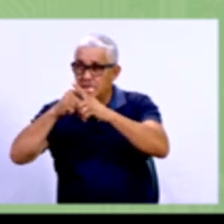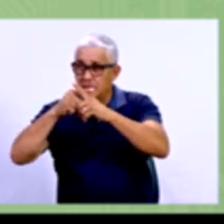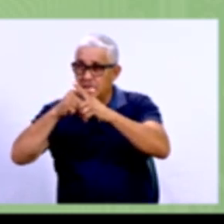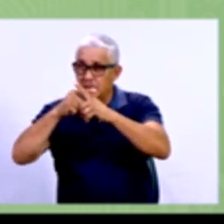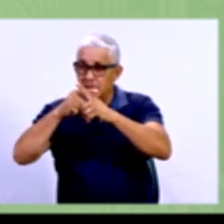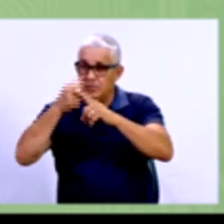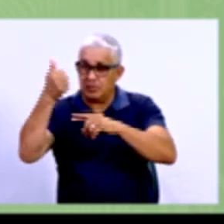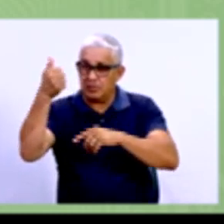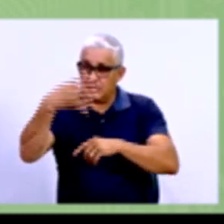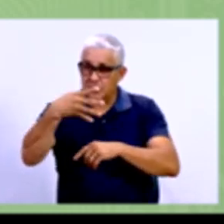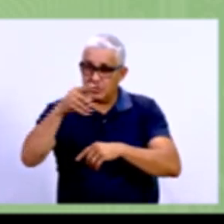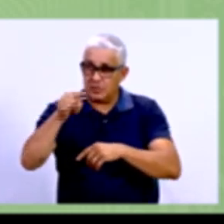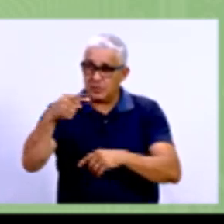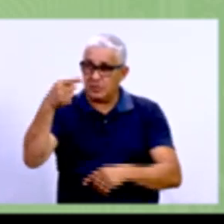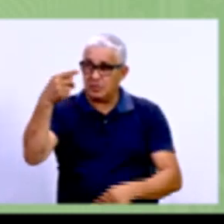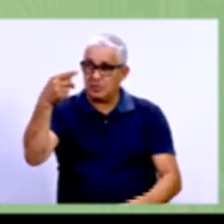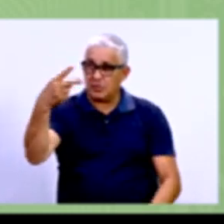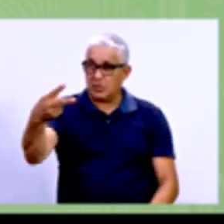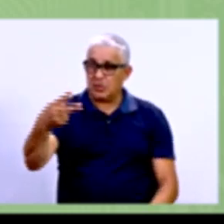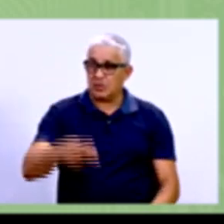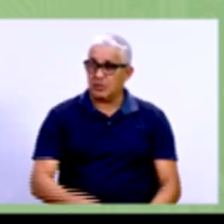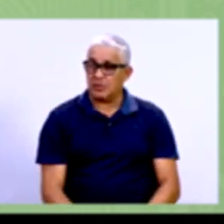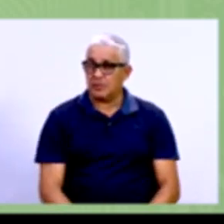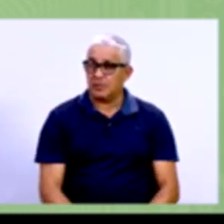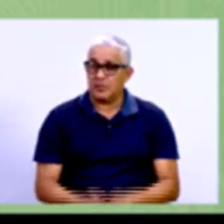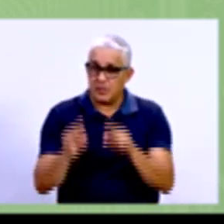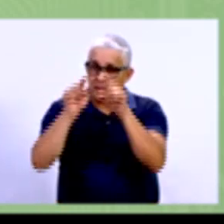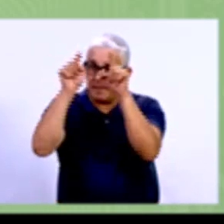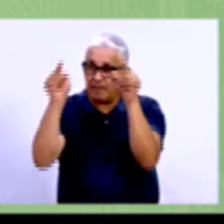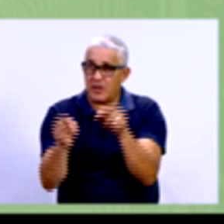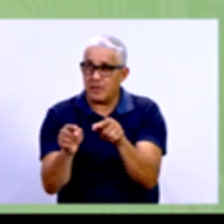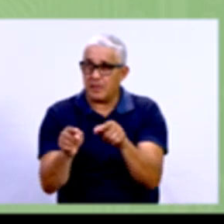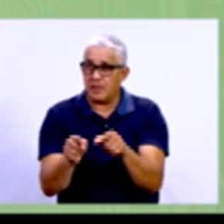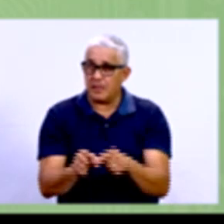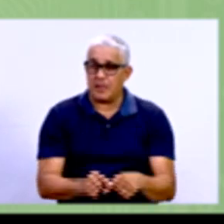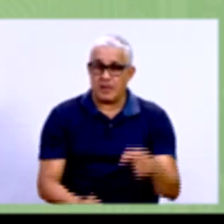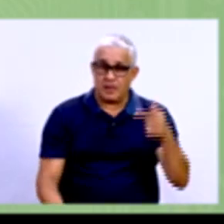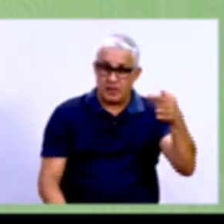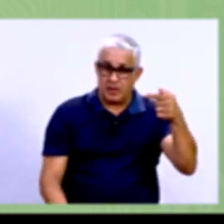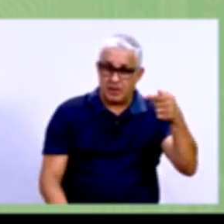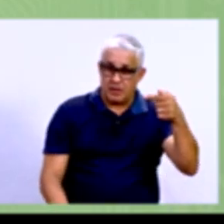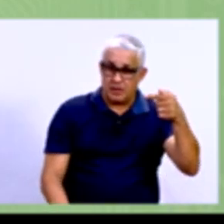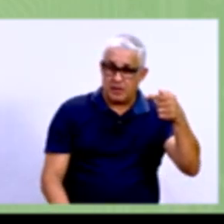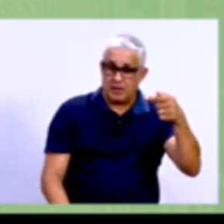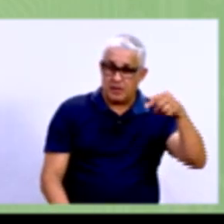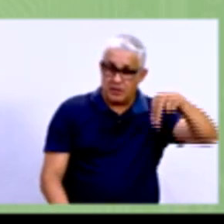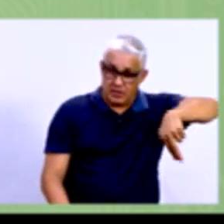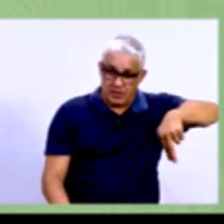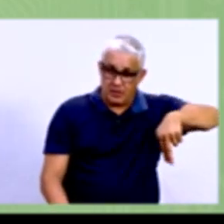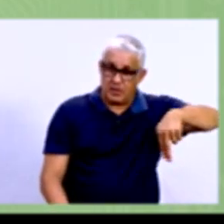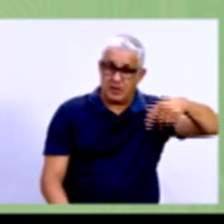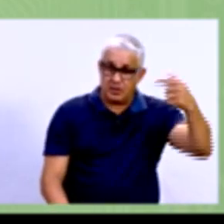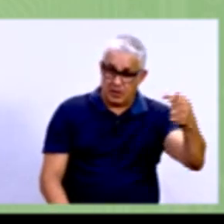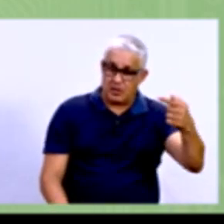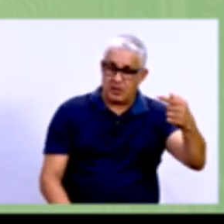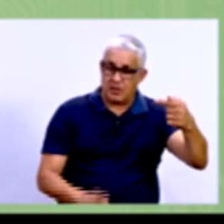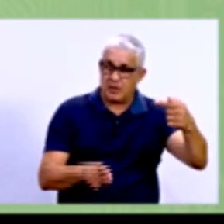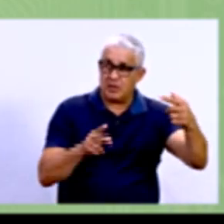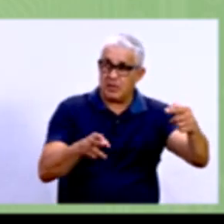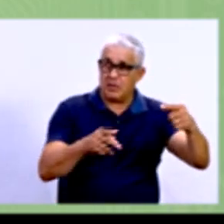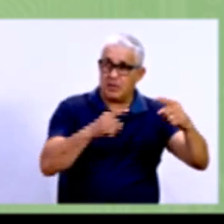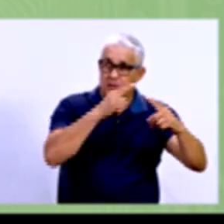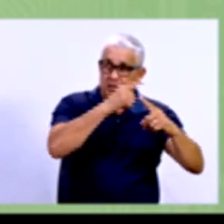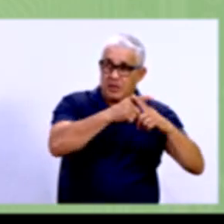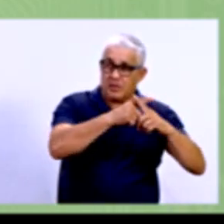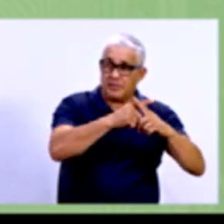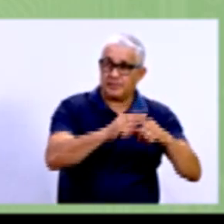vezes total de y, que é 14,2. N vezes total de x ao quadrado. Total de